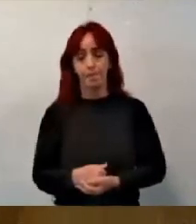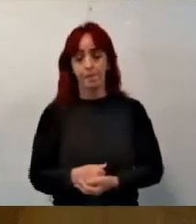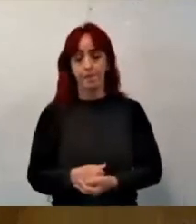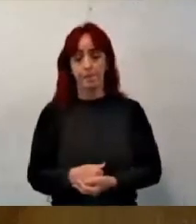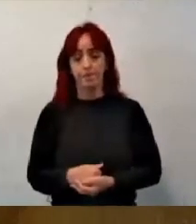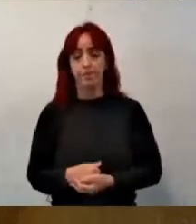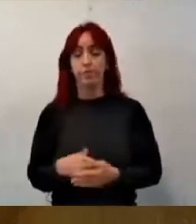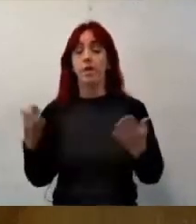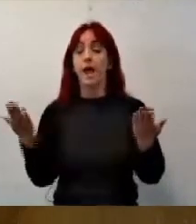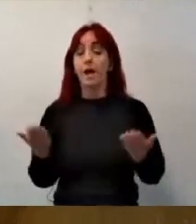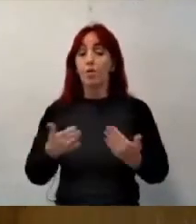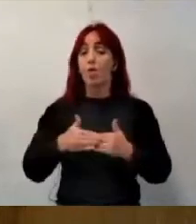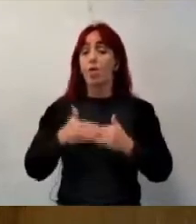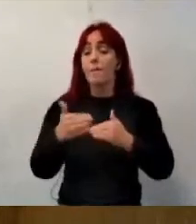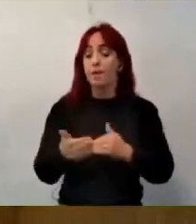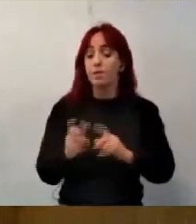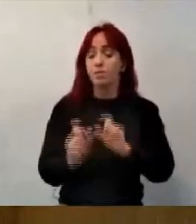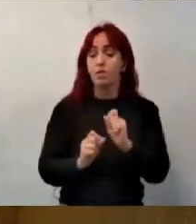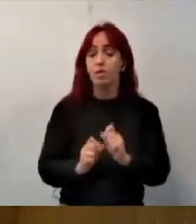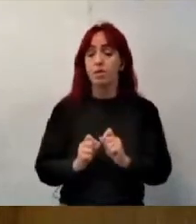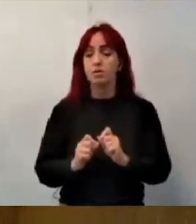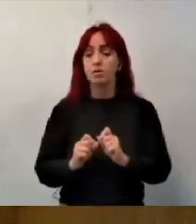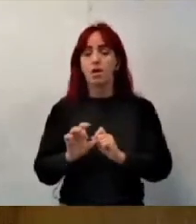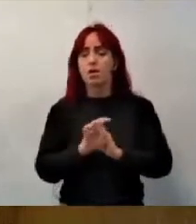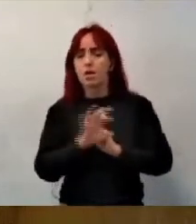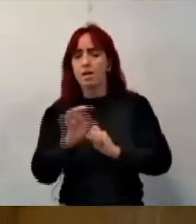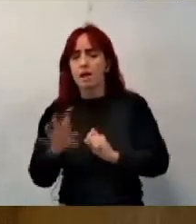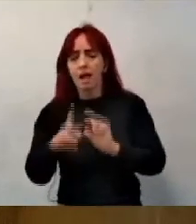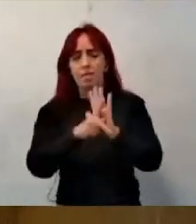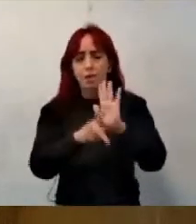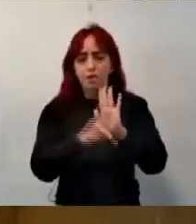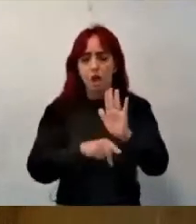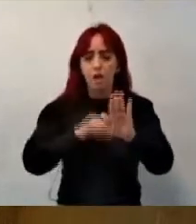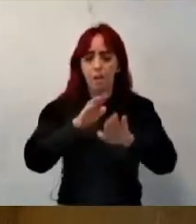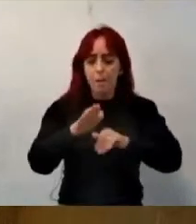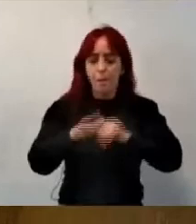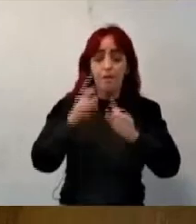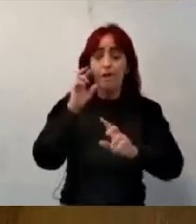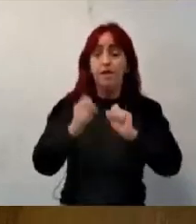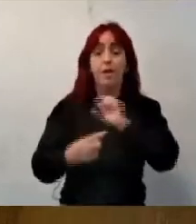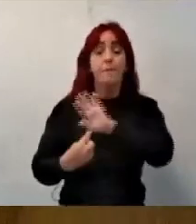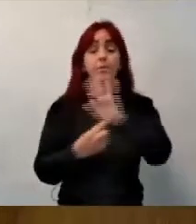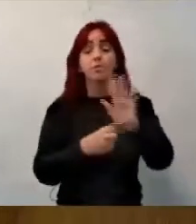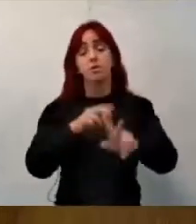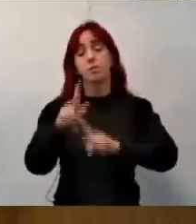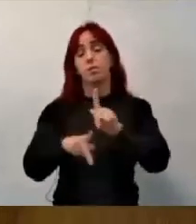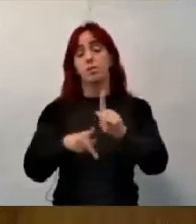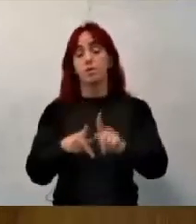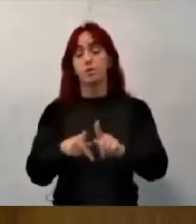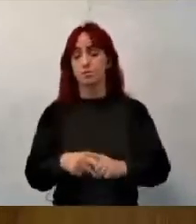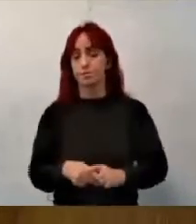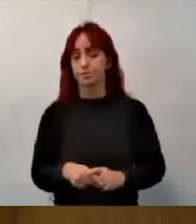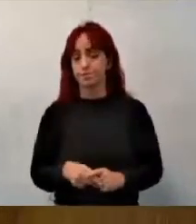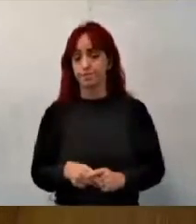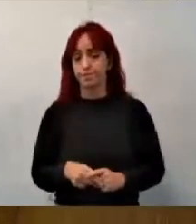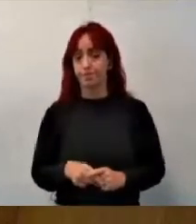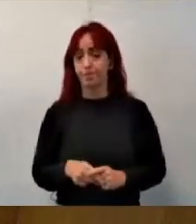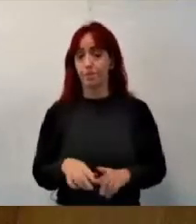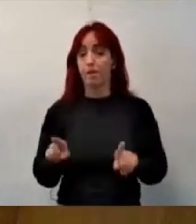gente vai est aqui alertando a população alertando a população isso é muito